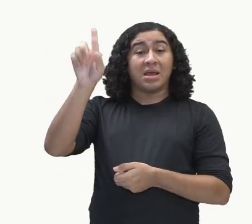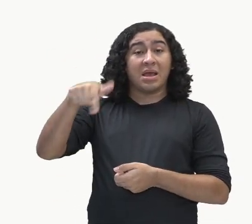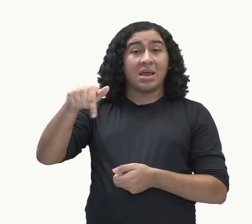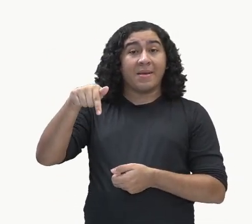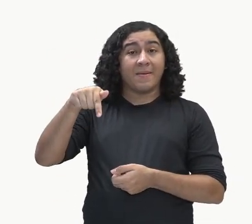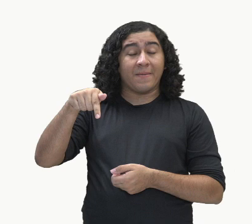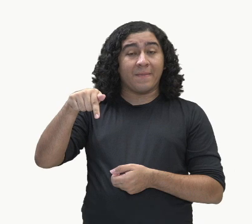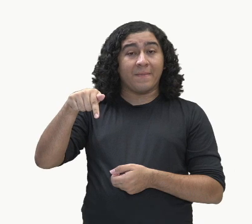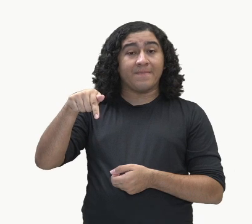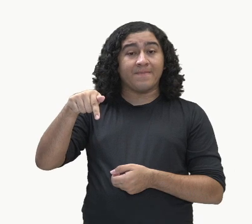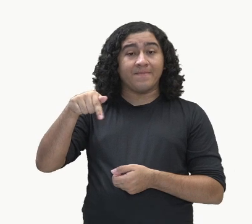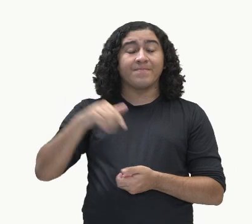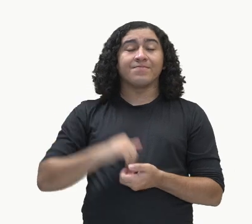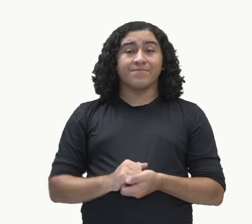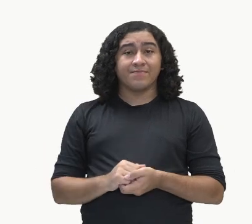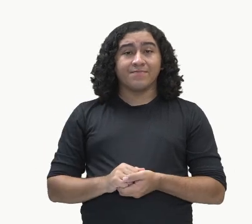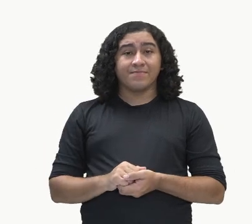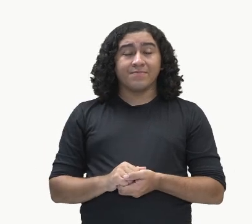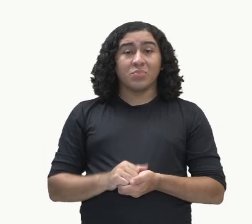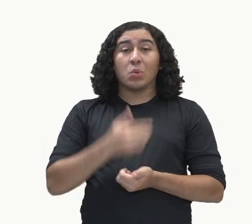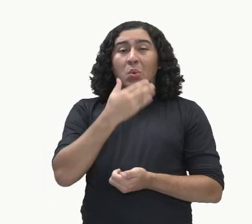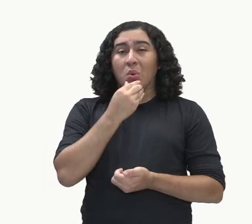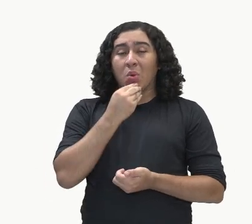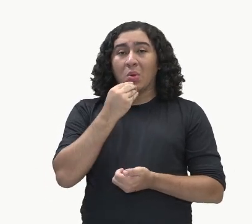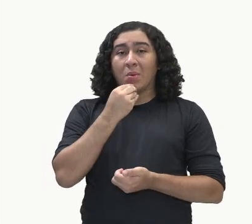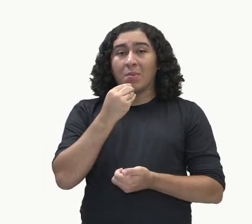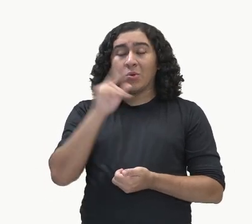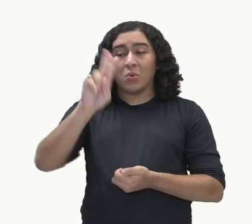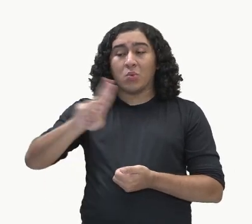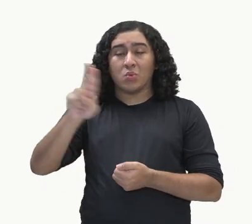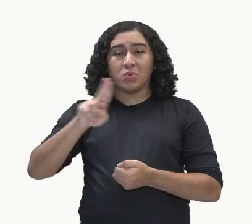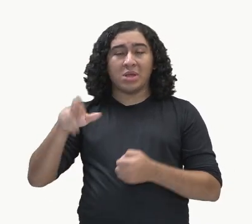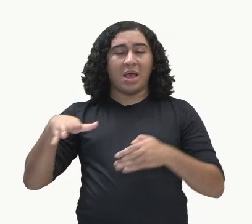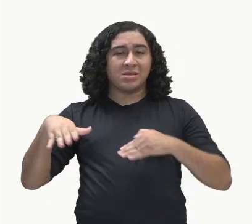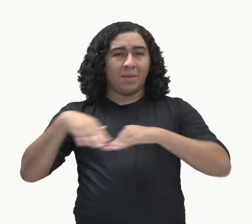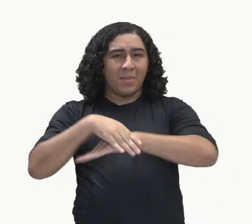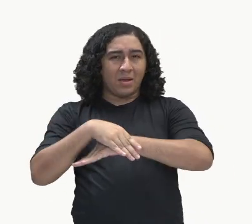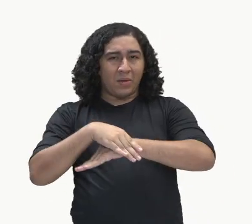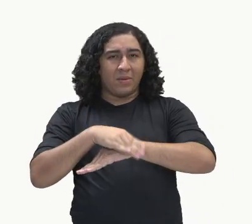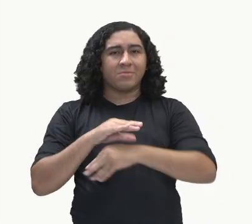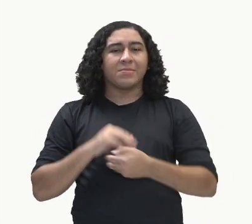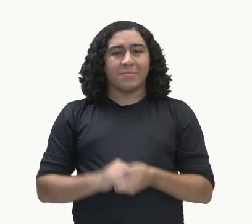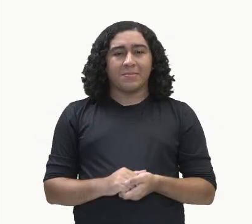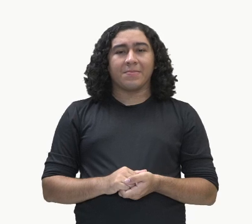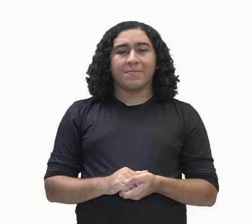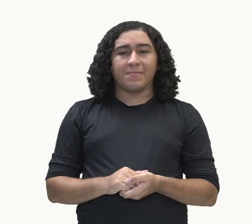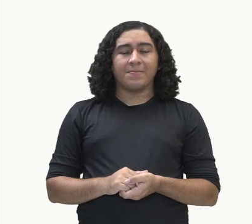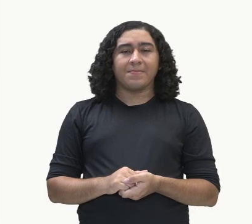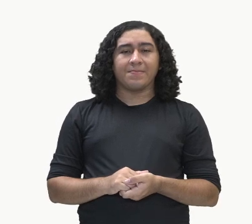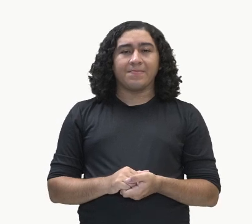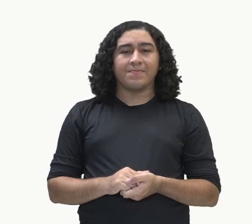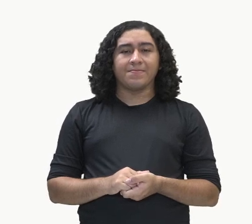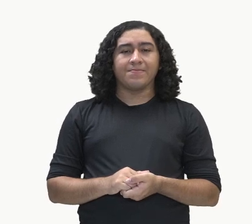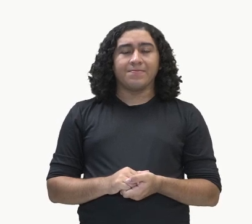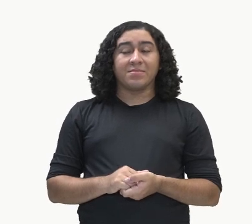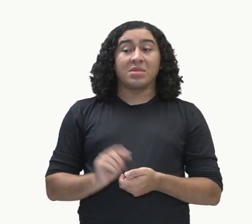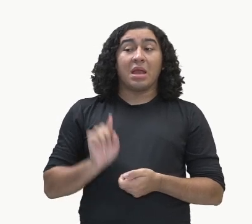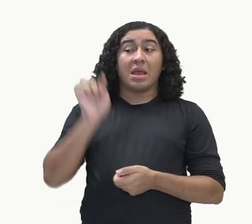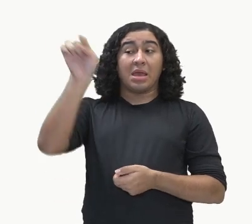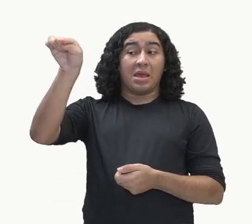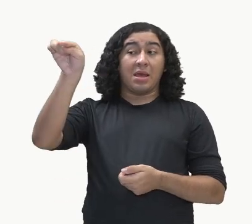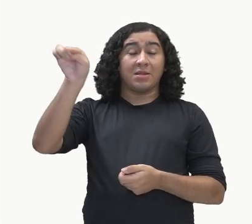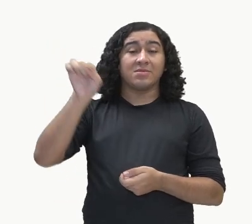são Diego's pair of socks. No caso aqui, já que eu estou falando de meias, então são